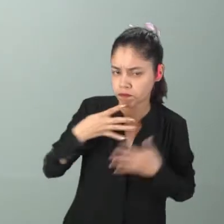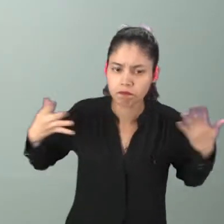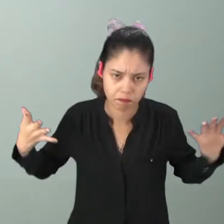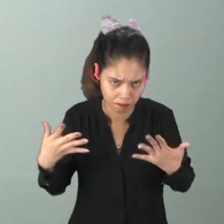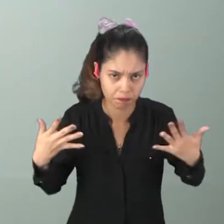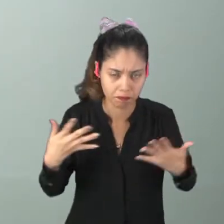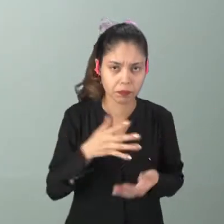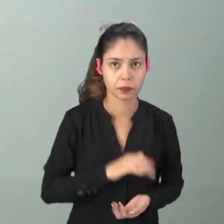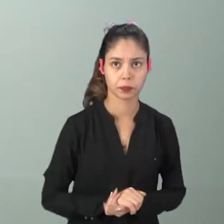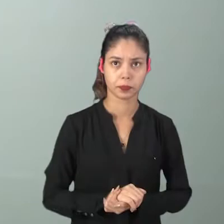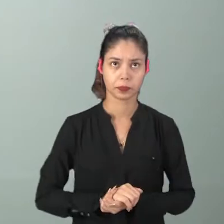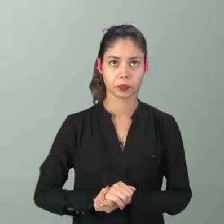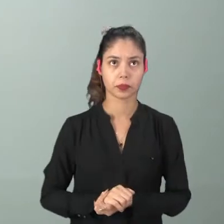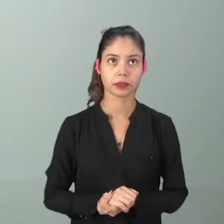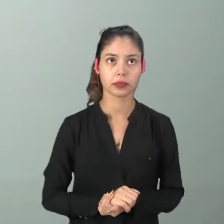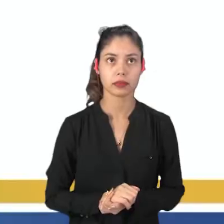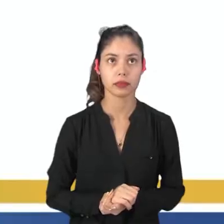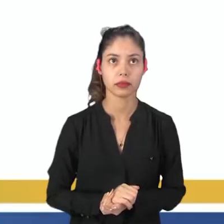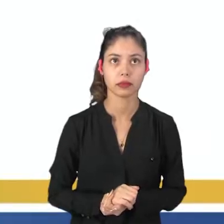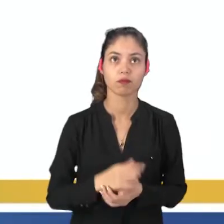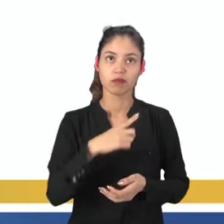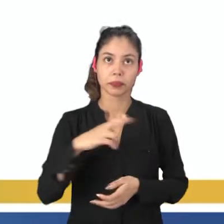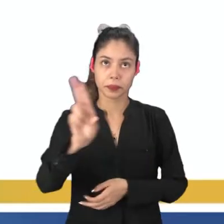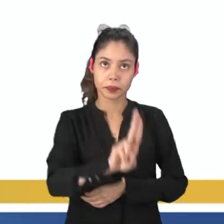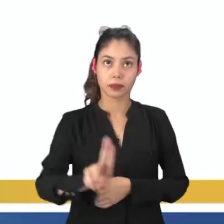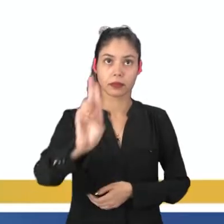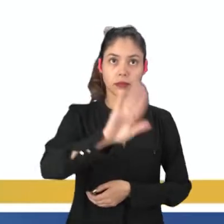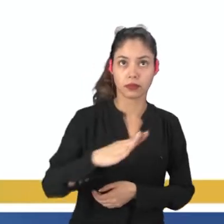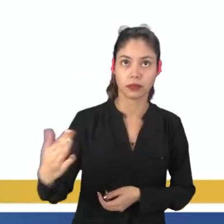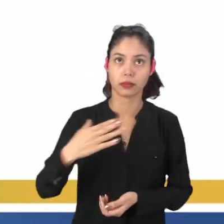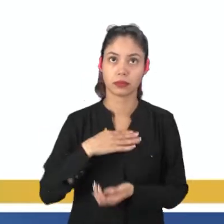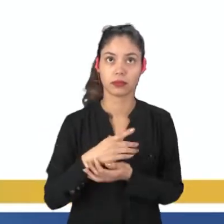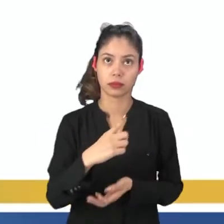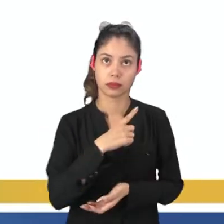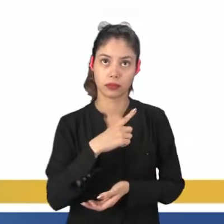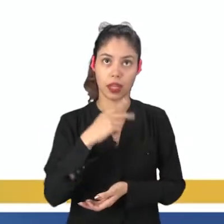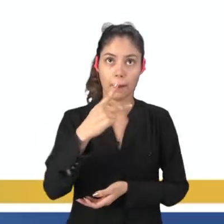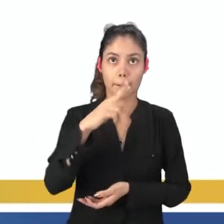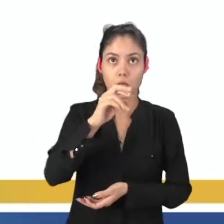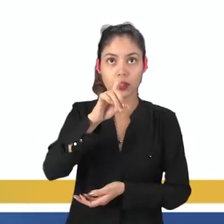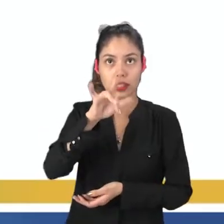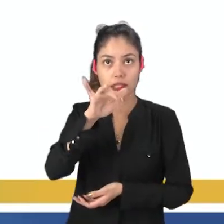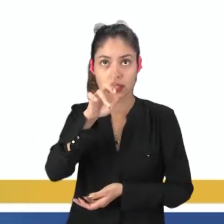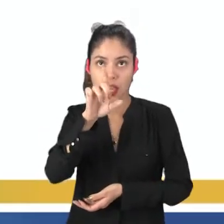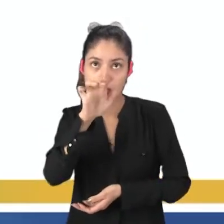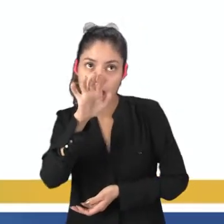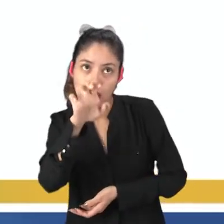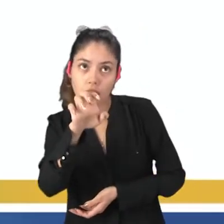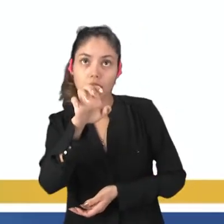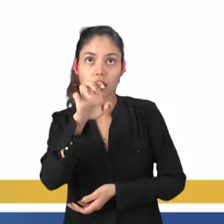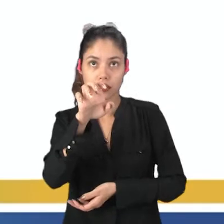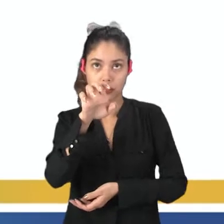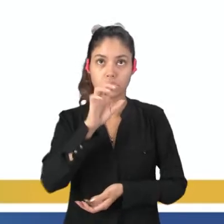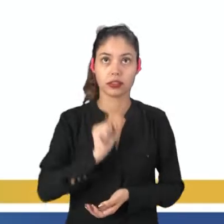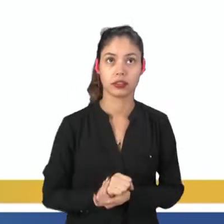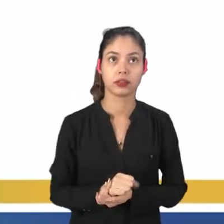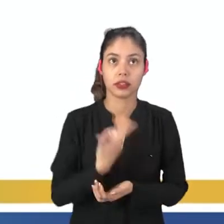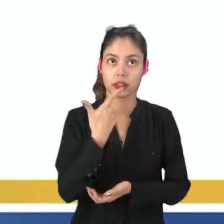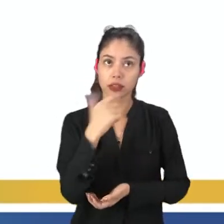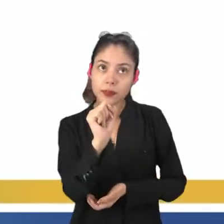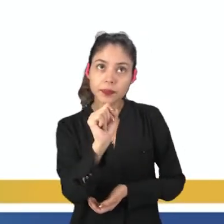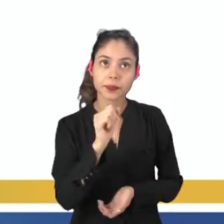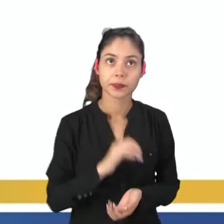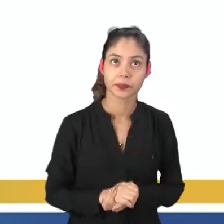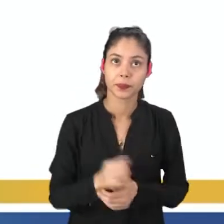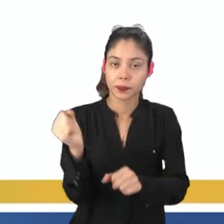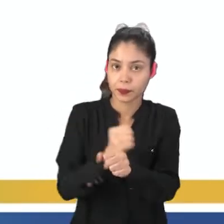eles? São recursos usados quando se recorre às potencialidades da